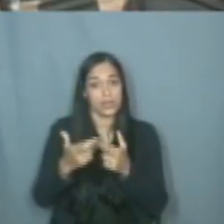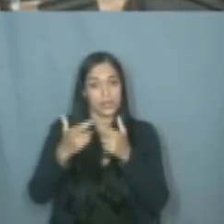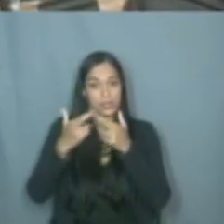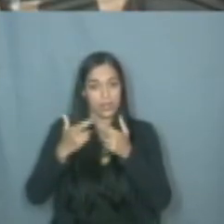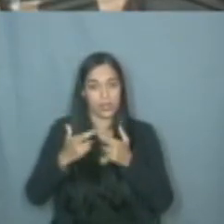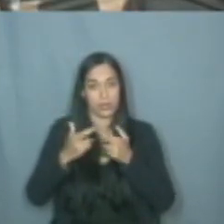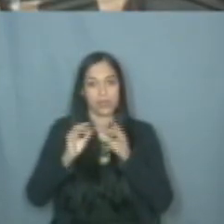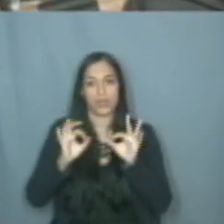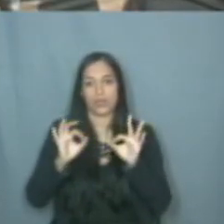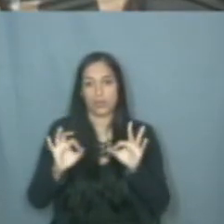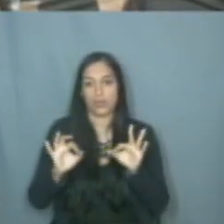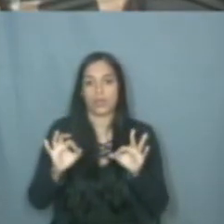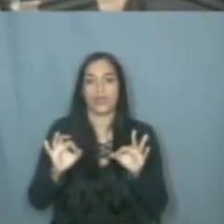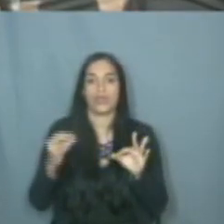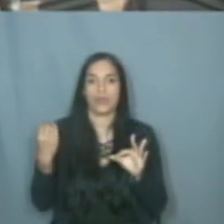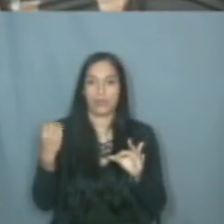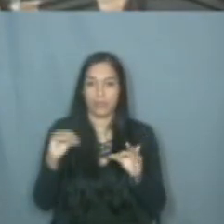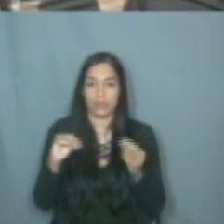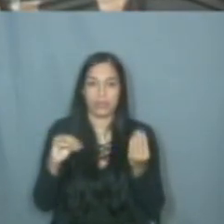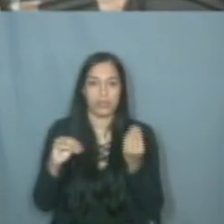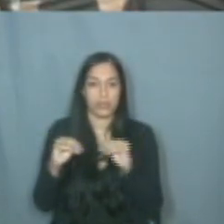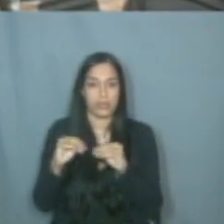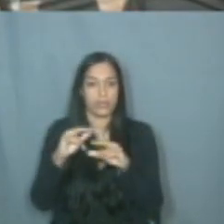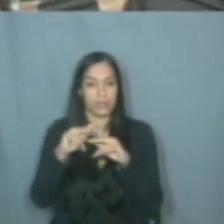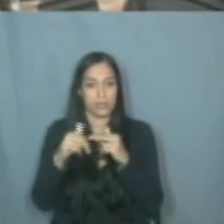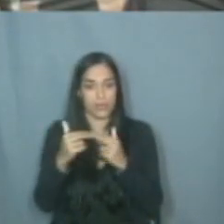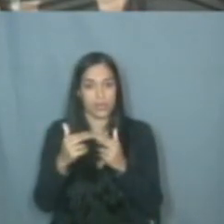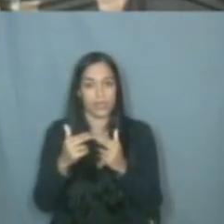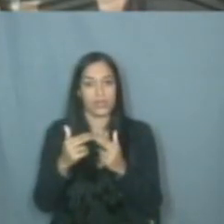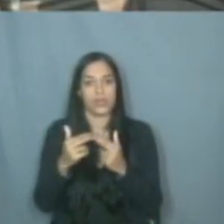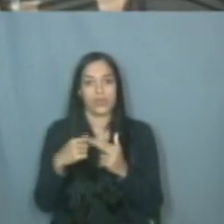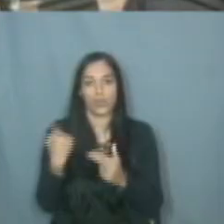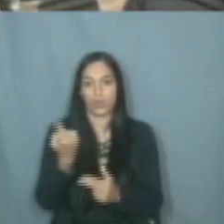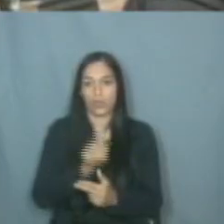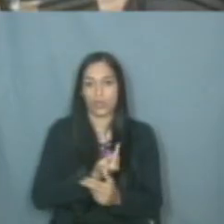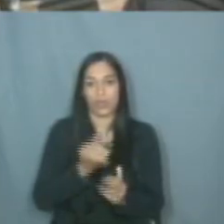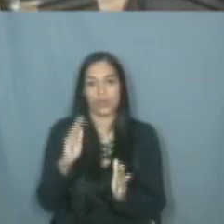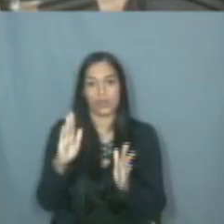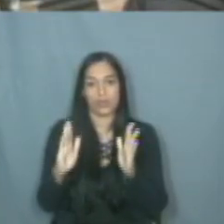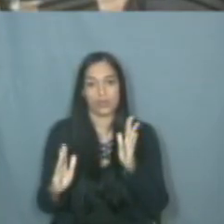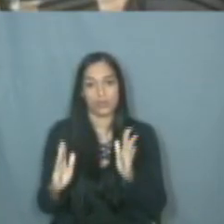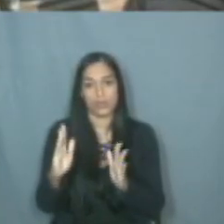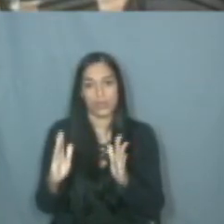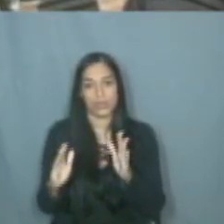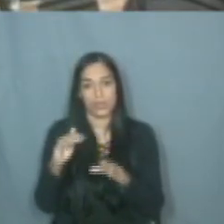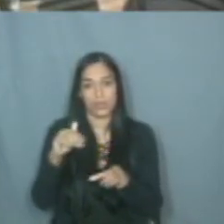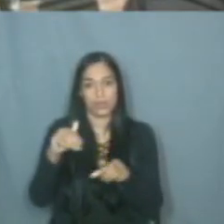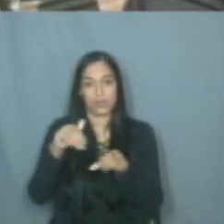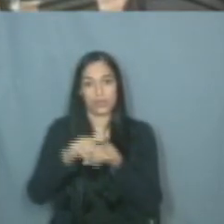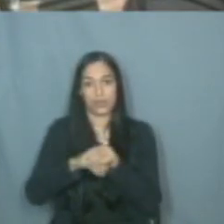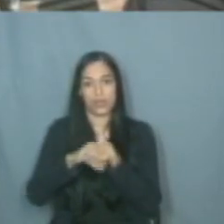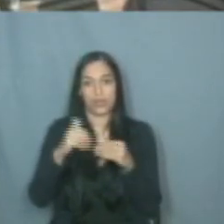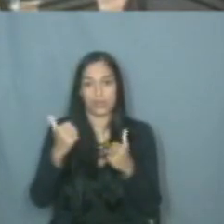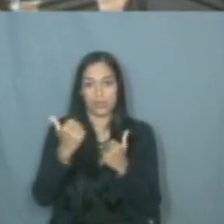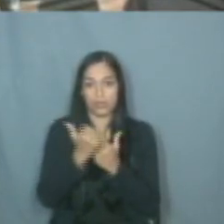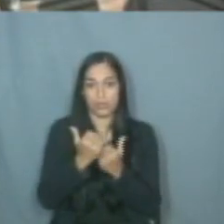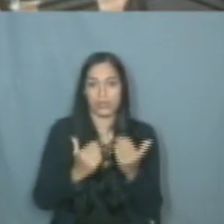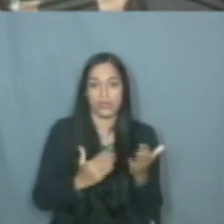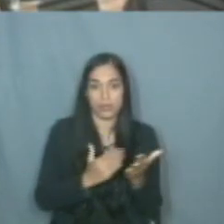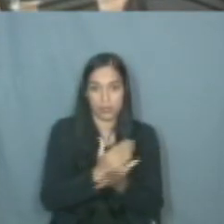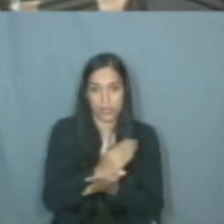é perfeitamente aplicável e por isso a gente coloca o nosso mandato para o voto favorável à